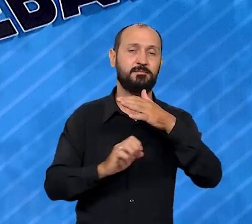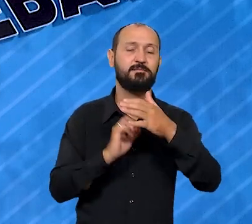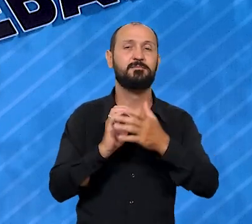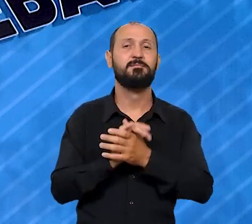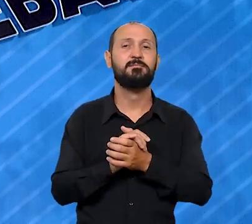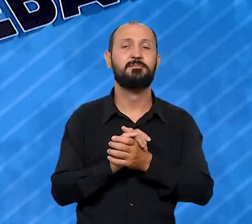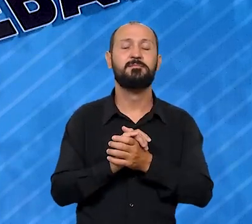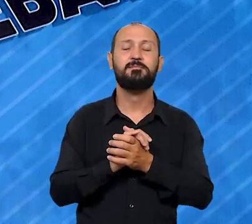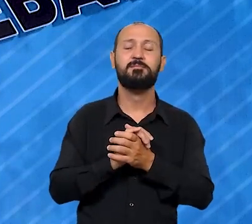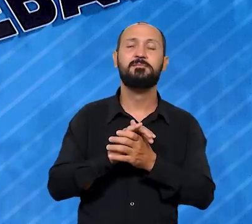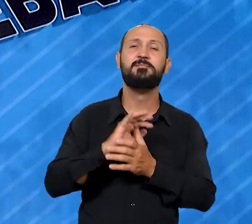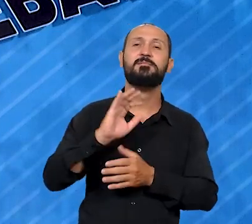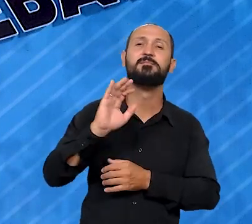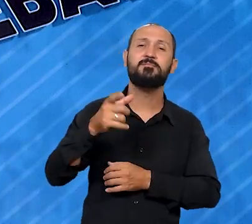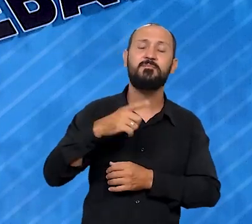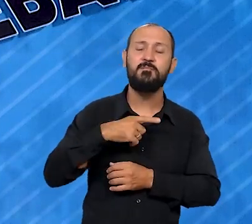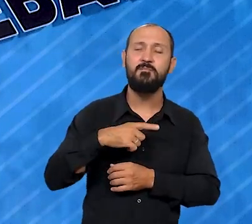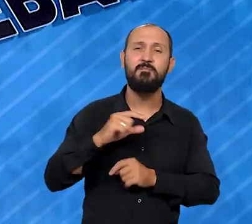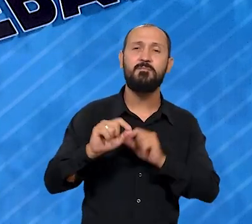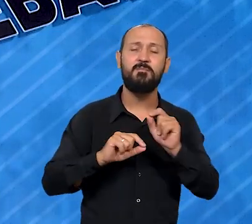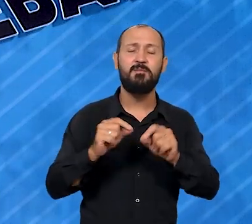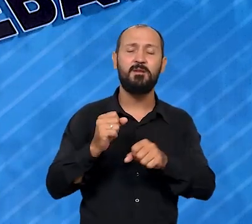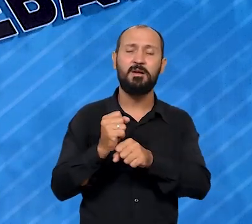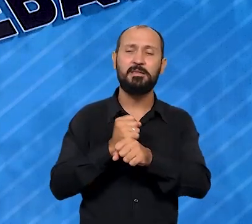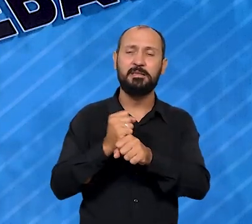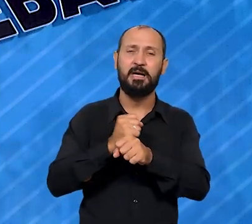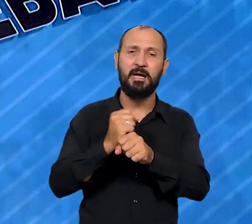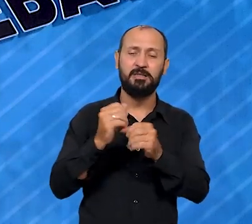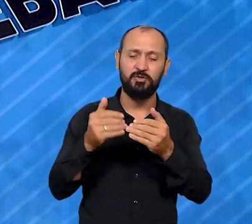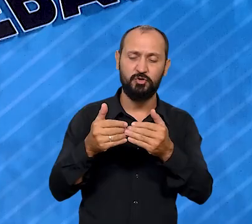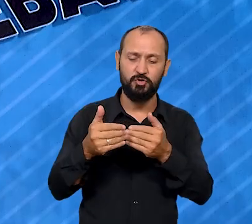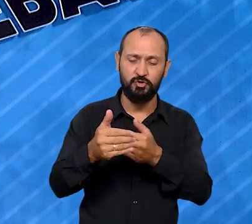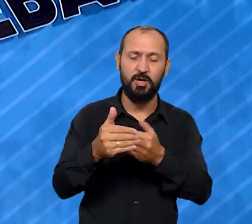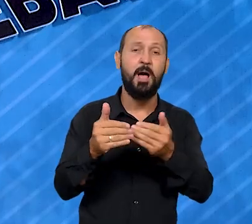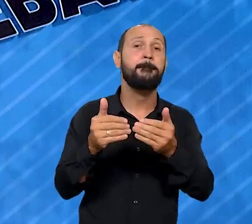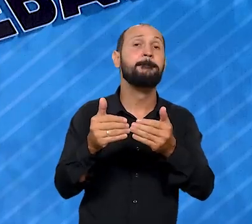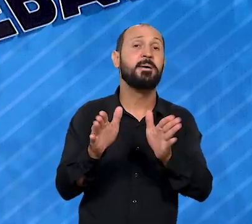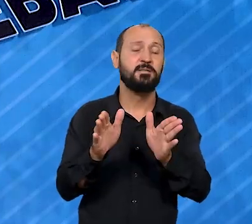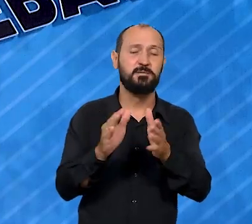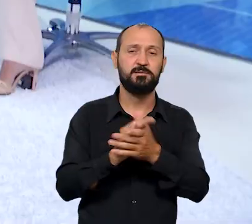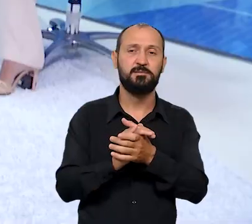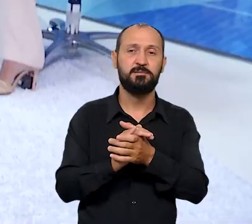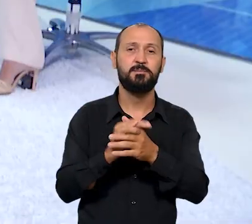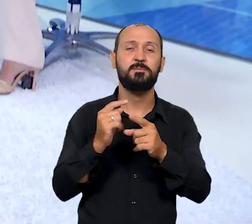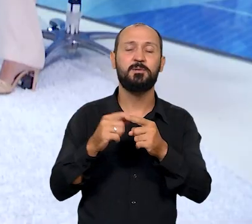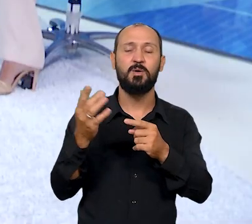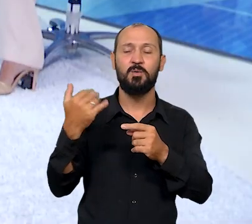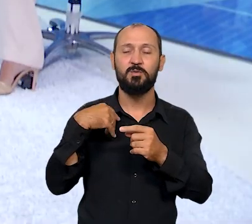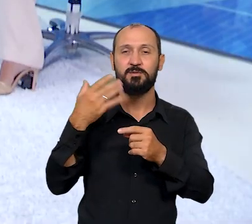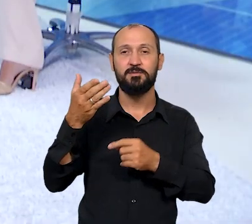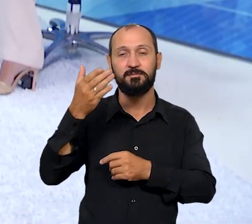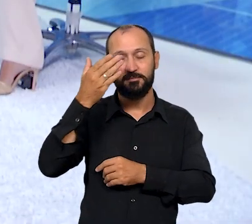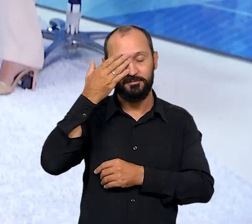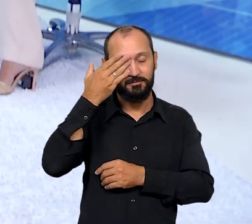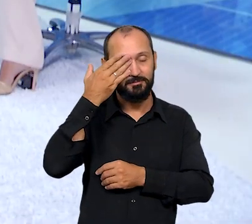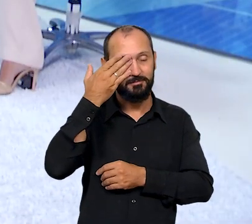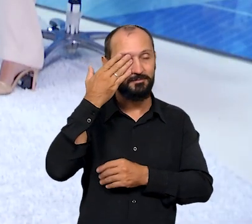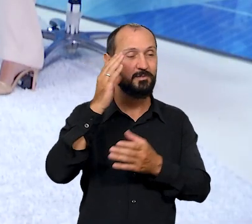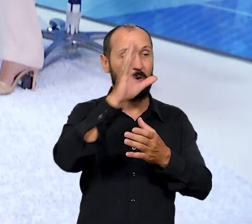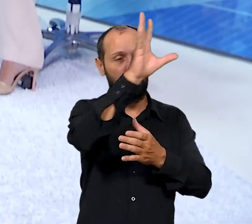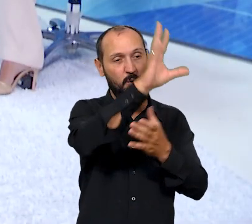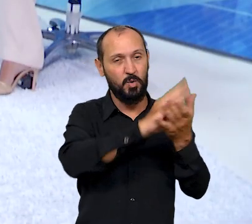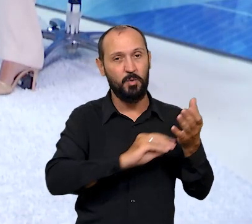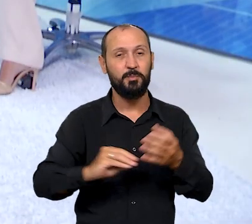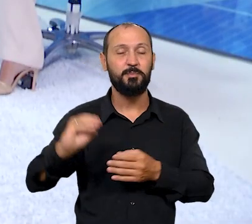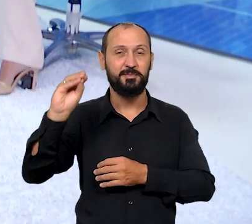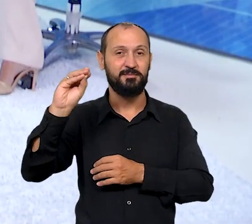é daquela empresa. Sites que já possuem um certo tempo de funcionamento, né? Apesar que hoje em dia os hackers